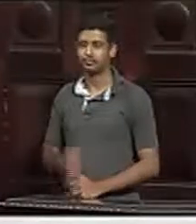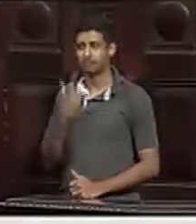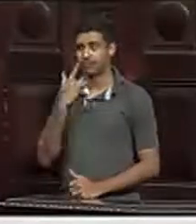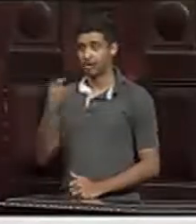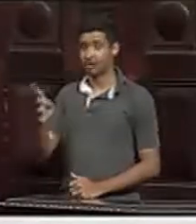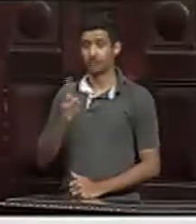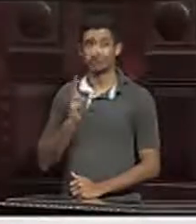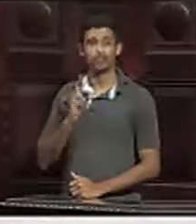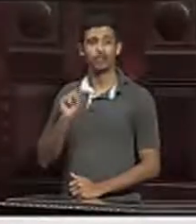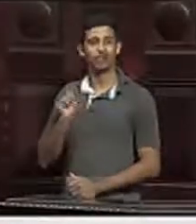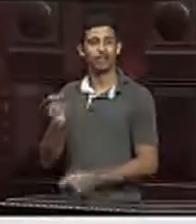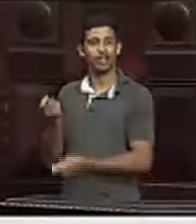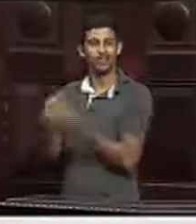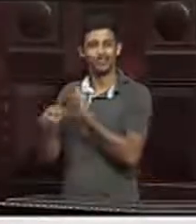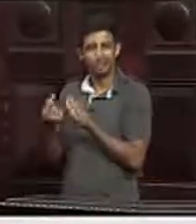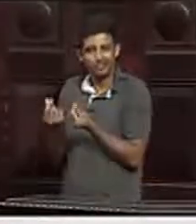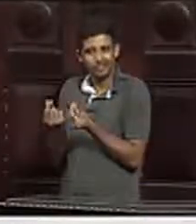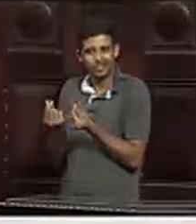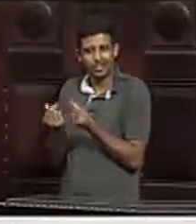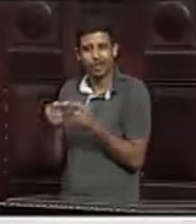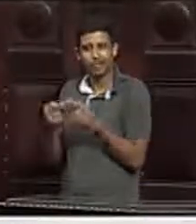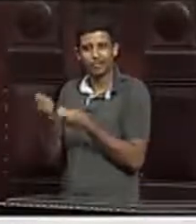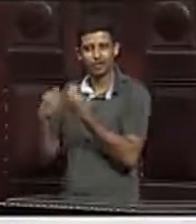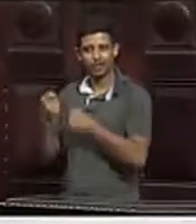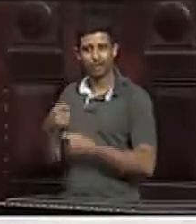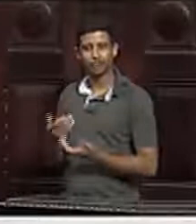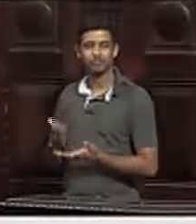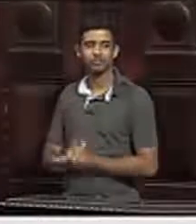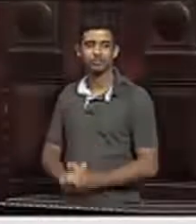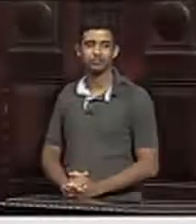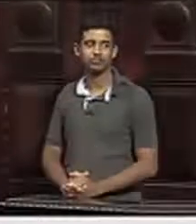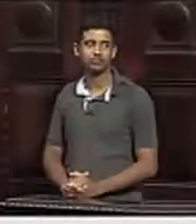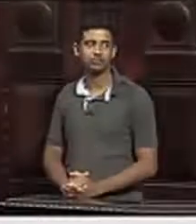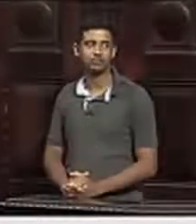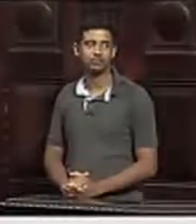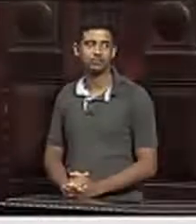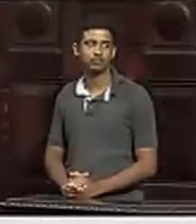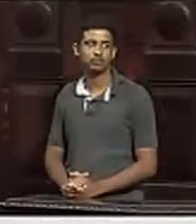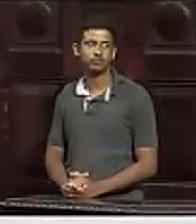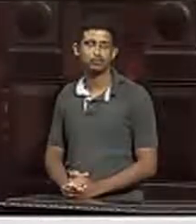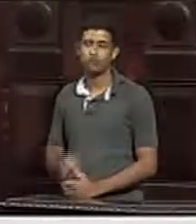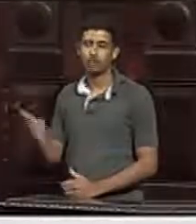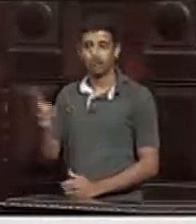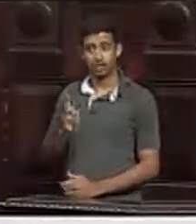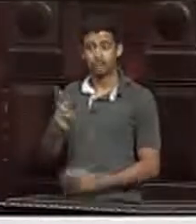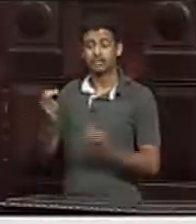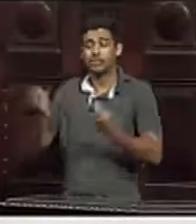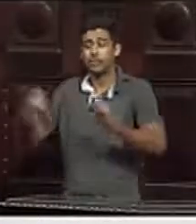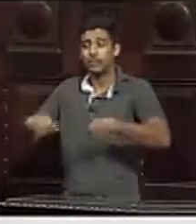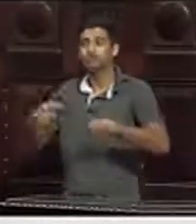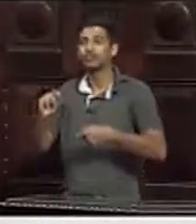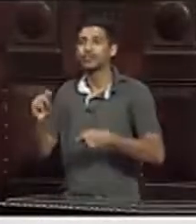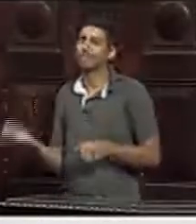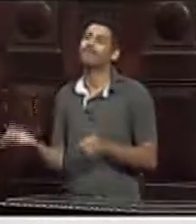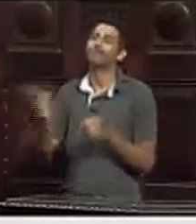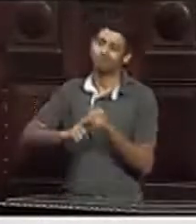financeiro dessas atividades econômicas, o resultado financeiro precisa